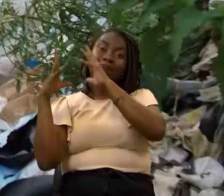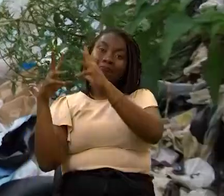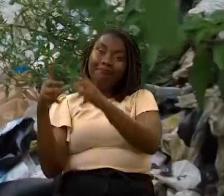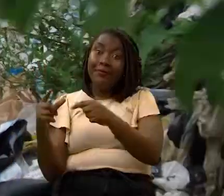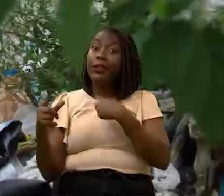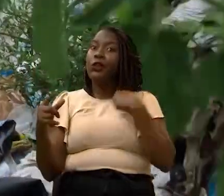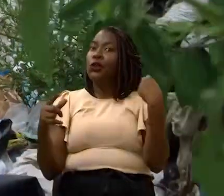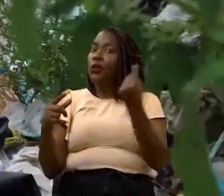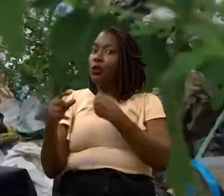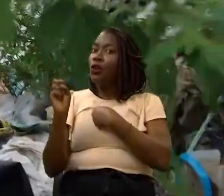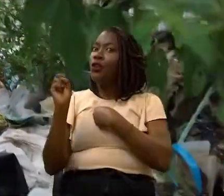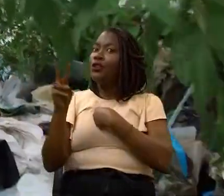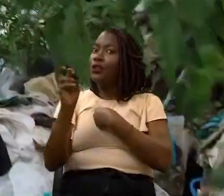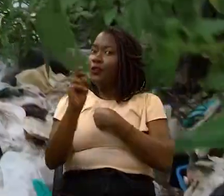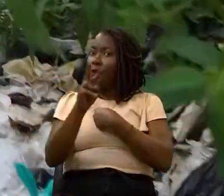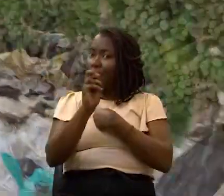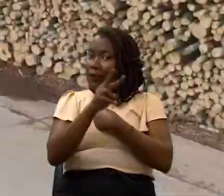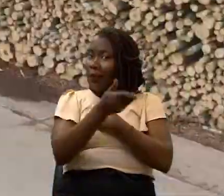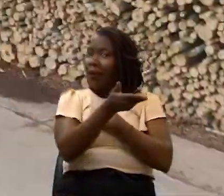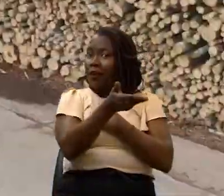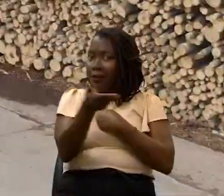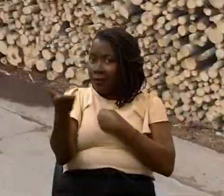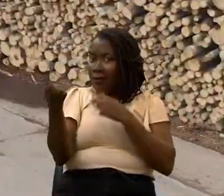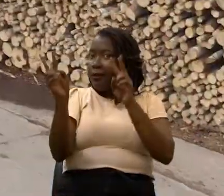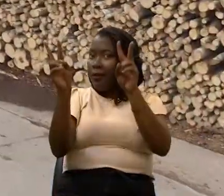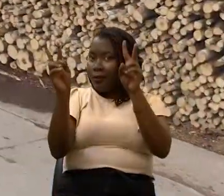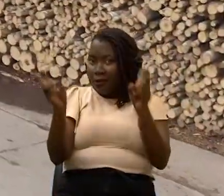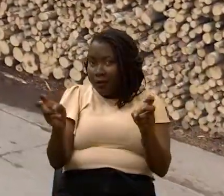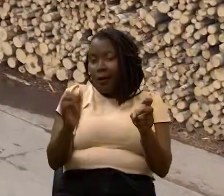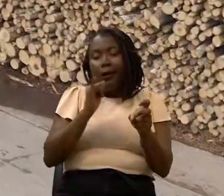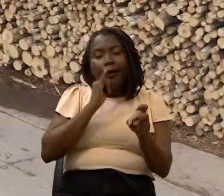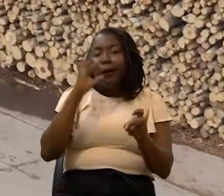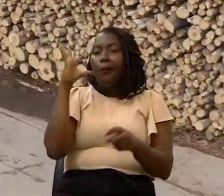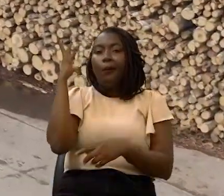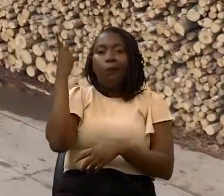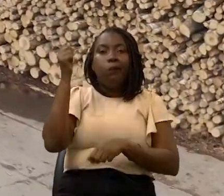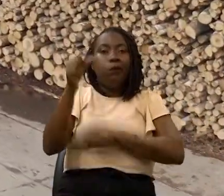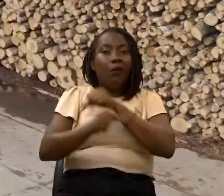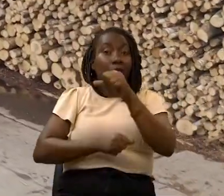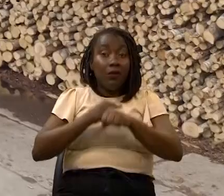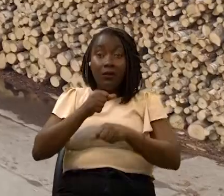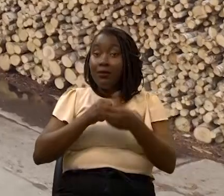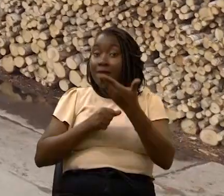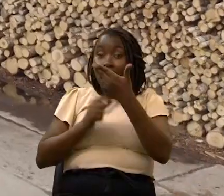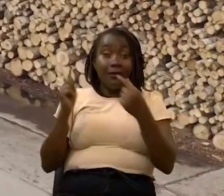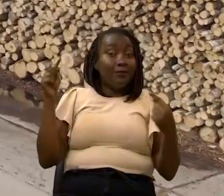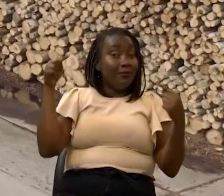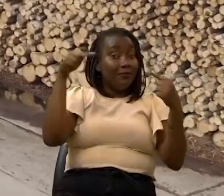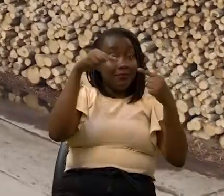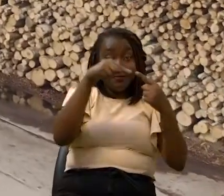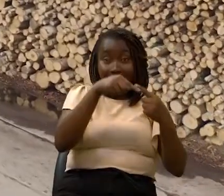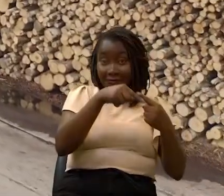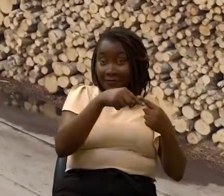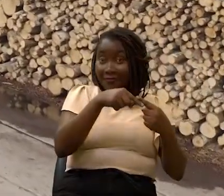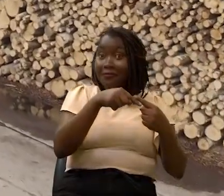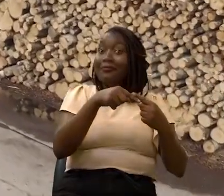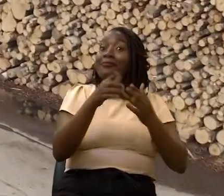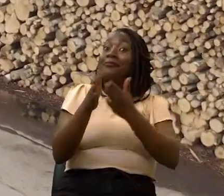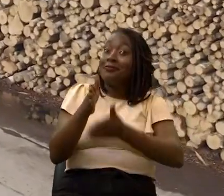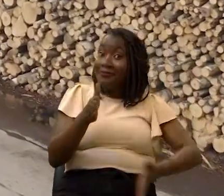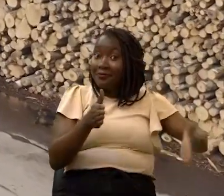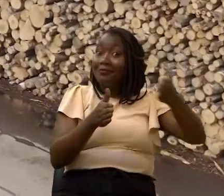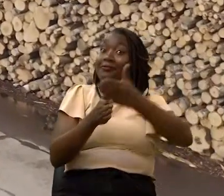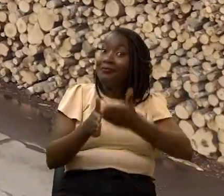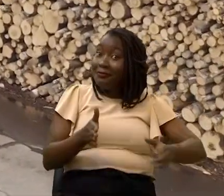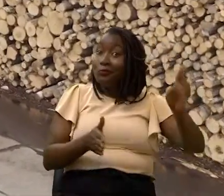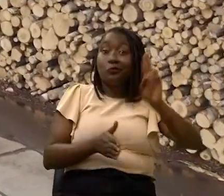futuro do planeta. E nós estamos vendo aí essa questão por exemplo, das mudanças climáticas, isso tem a ver com